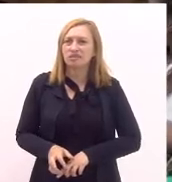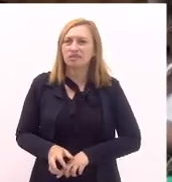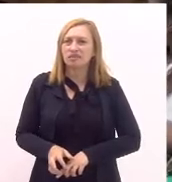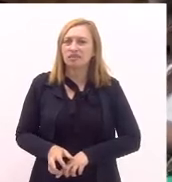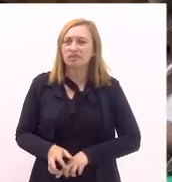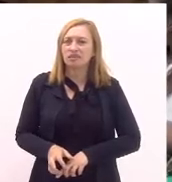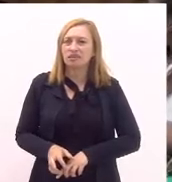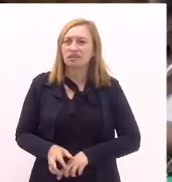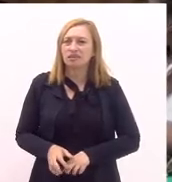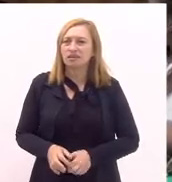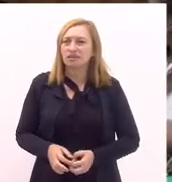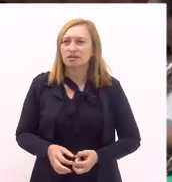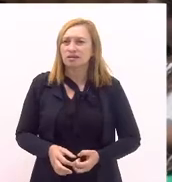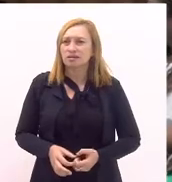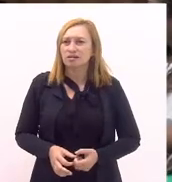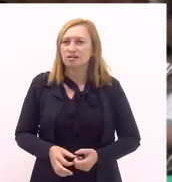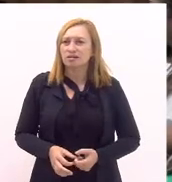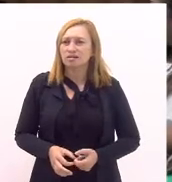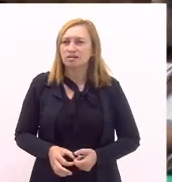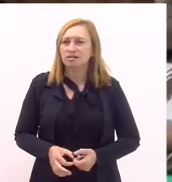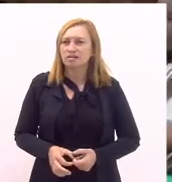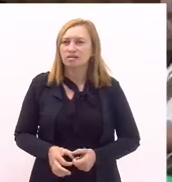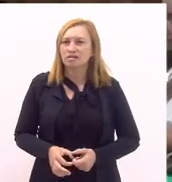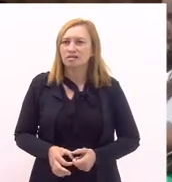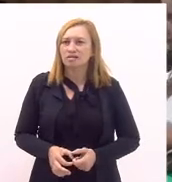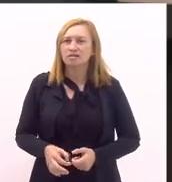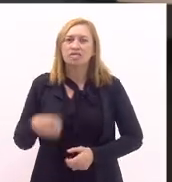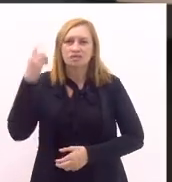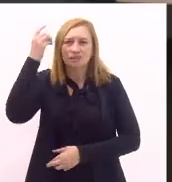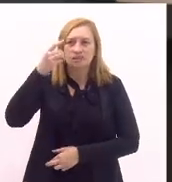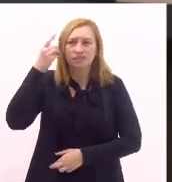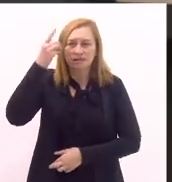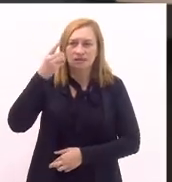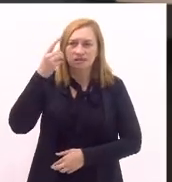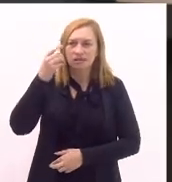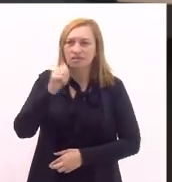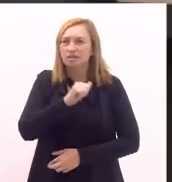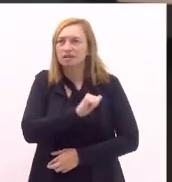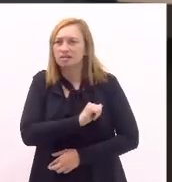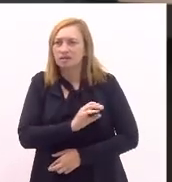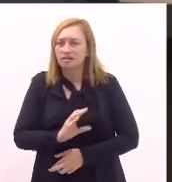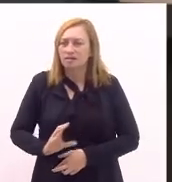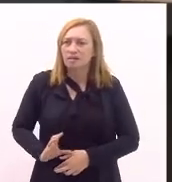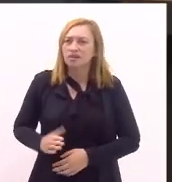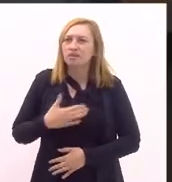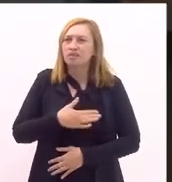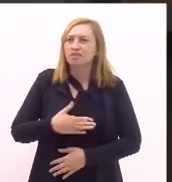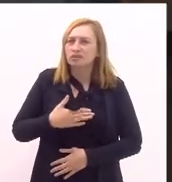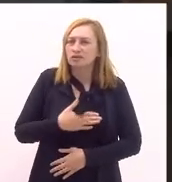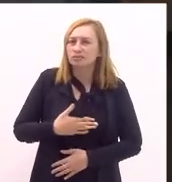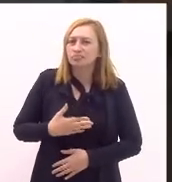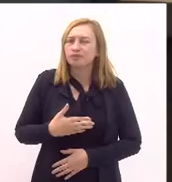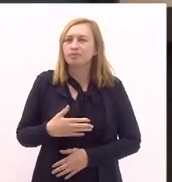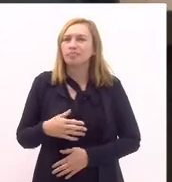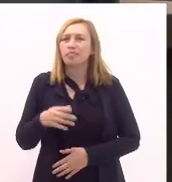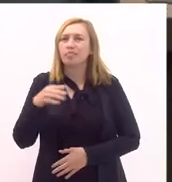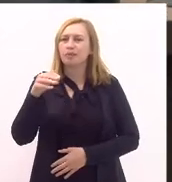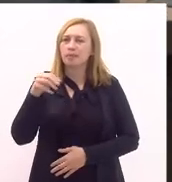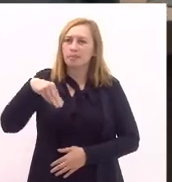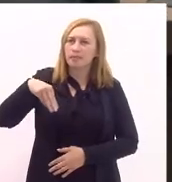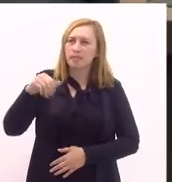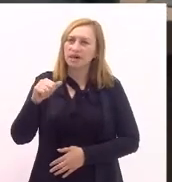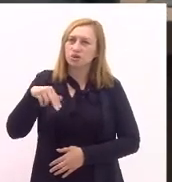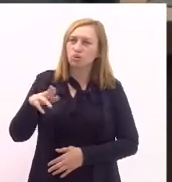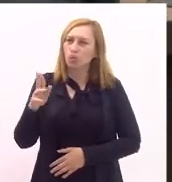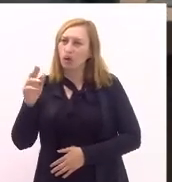e a mesa e do deputado André Ceciliano e gostaria de cumprimentar a Manuela